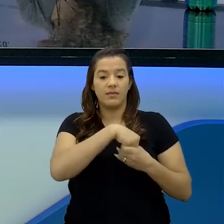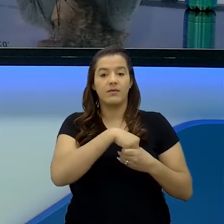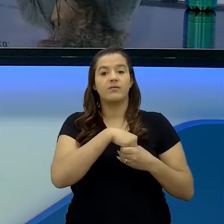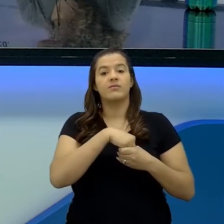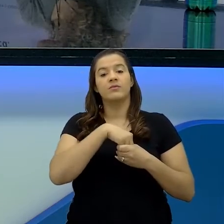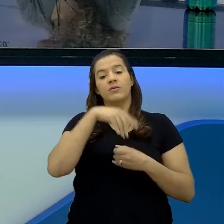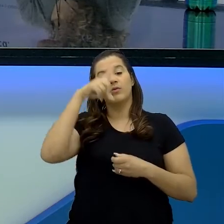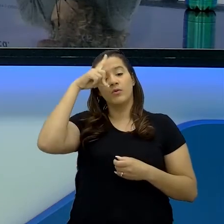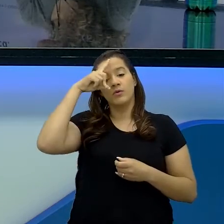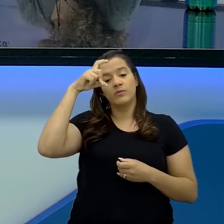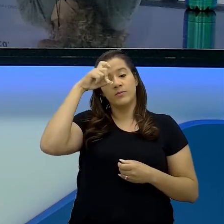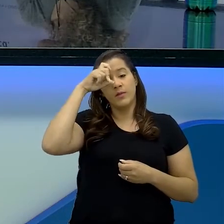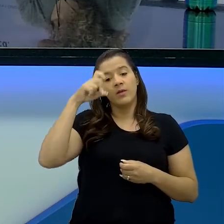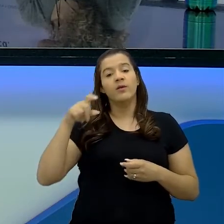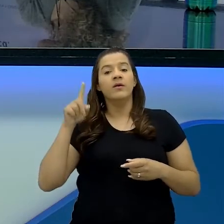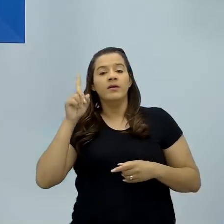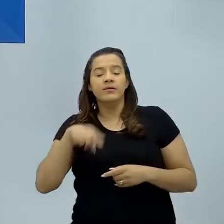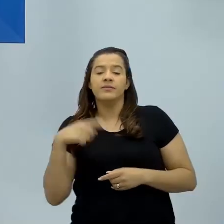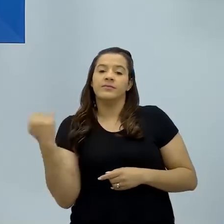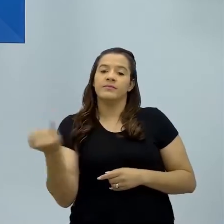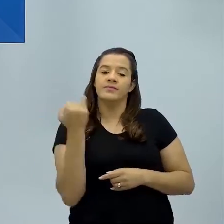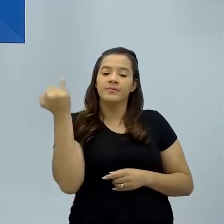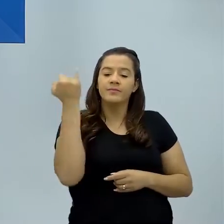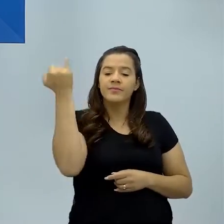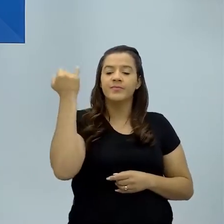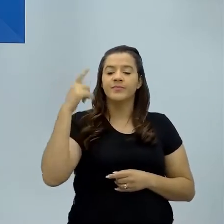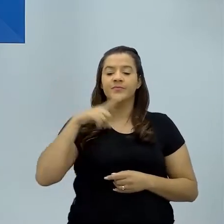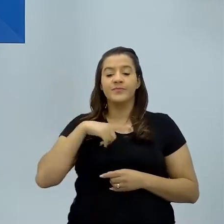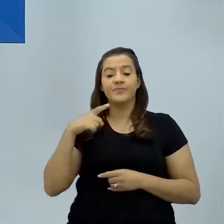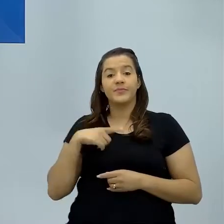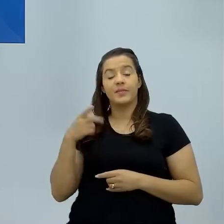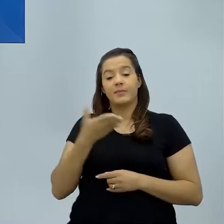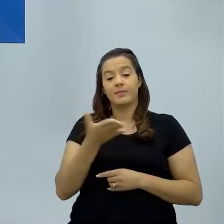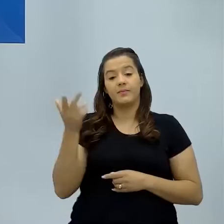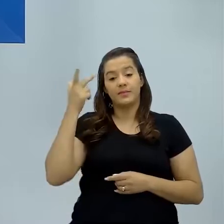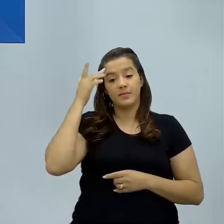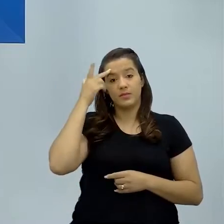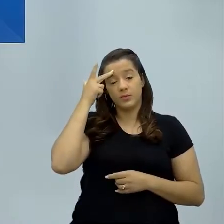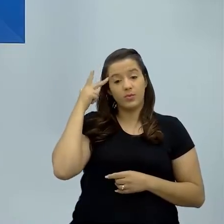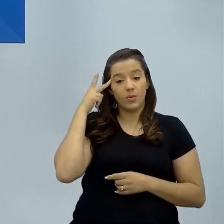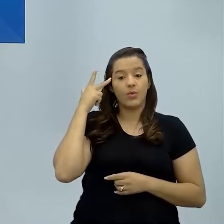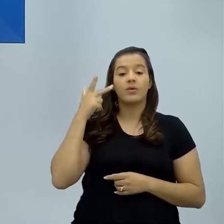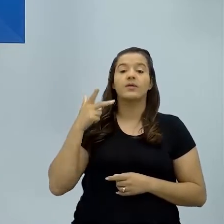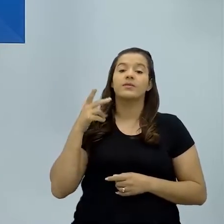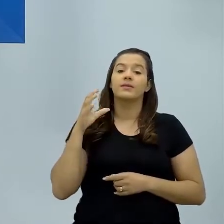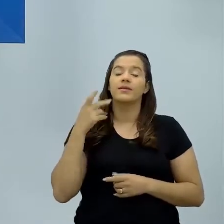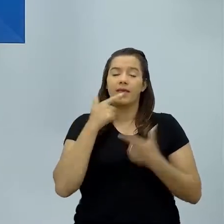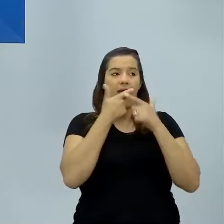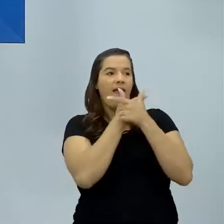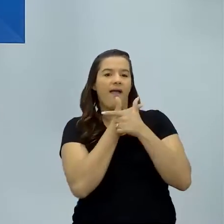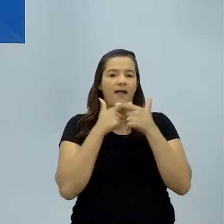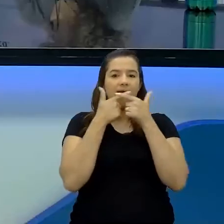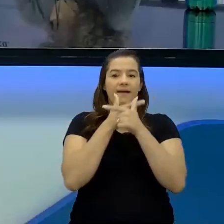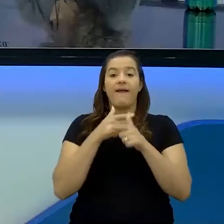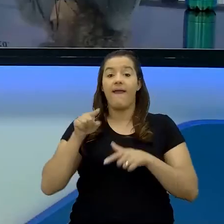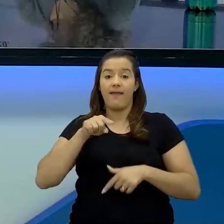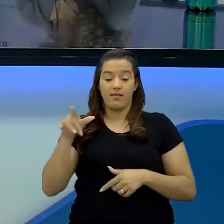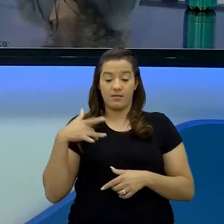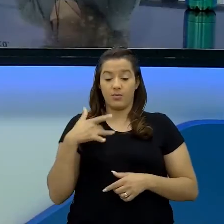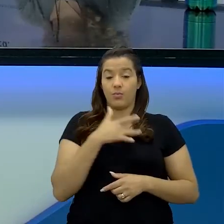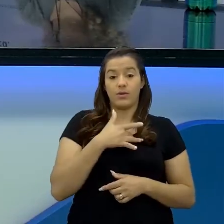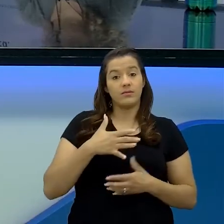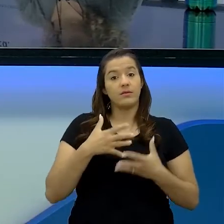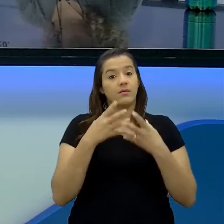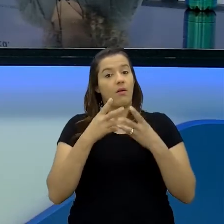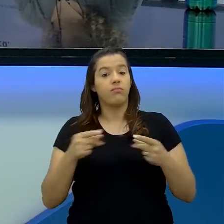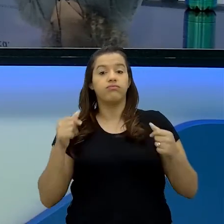ambiente hospitalar e o quanto isso é fundamental até para recuperação. Pessoas que riem se recuperam mais rápido. Tá. Então... E foi